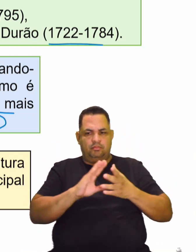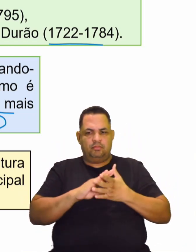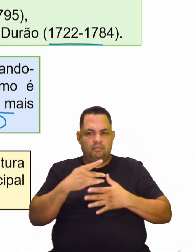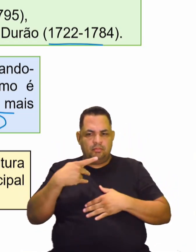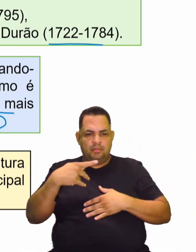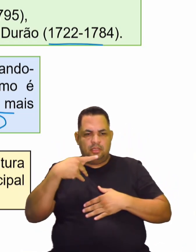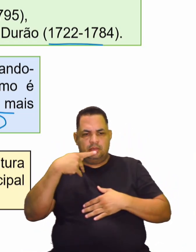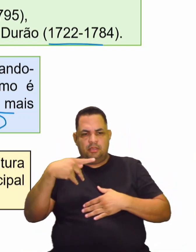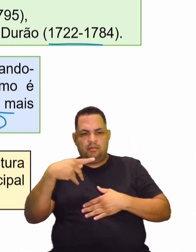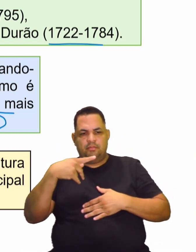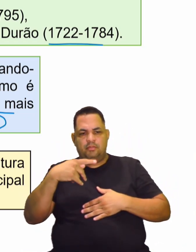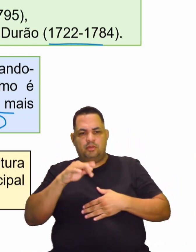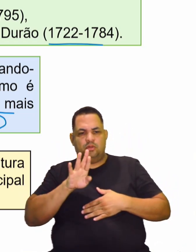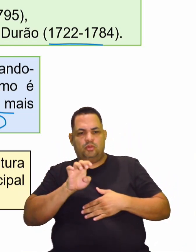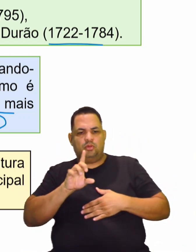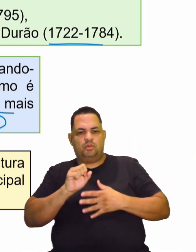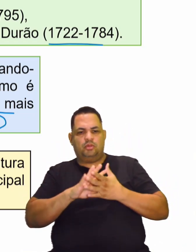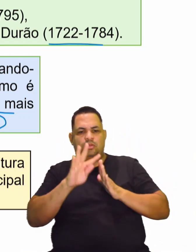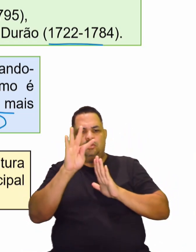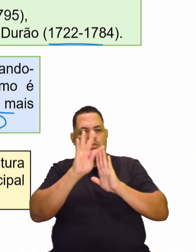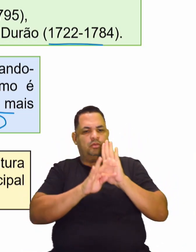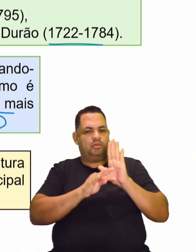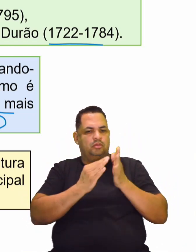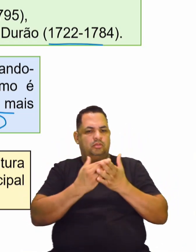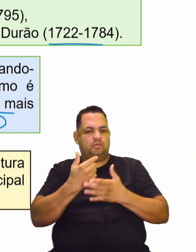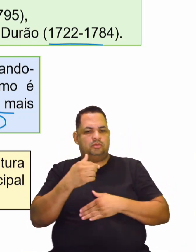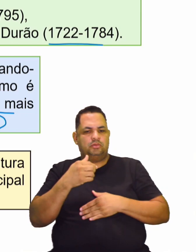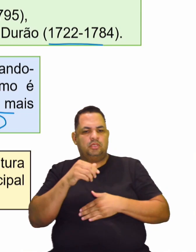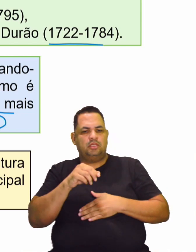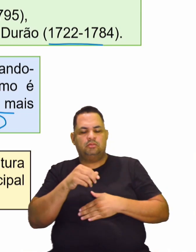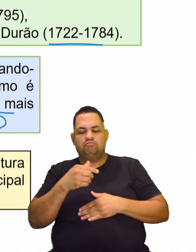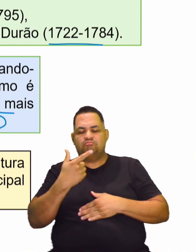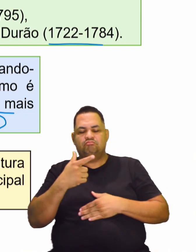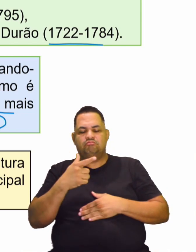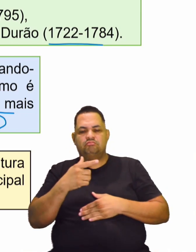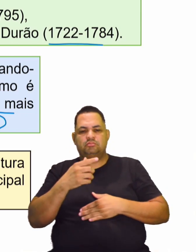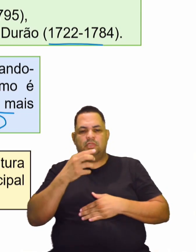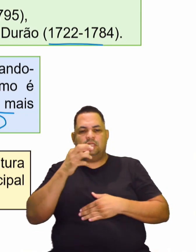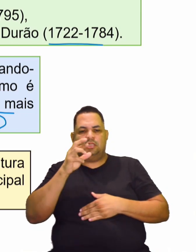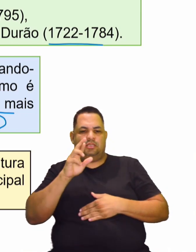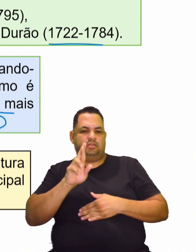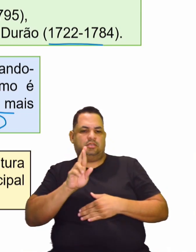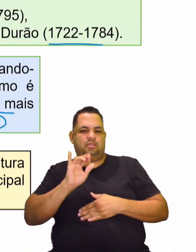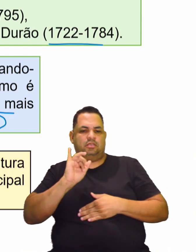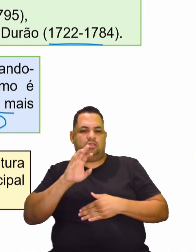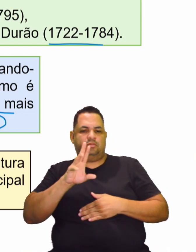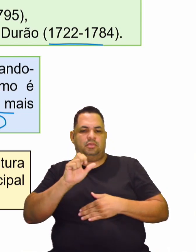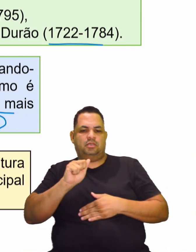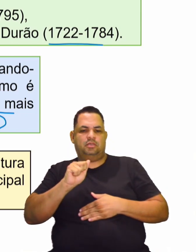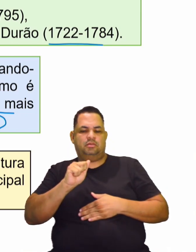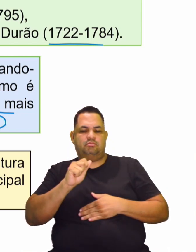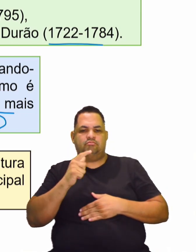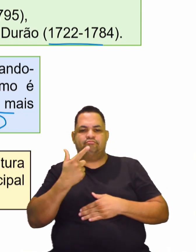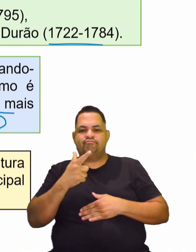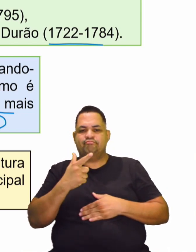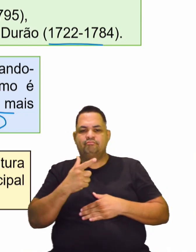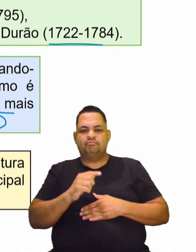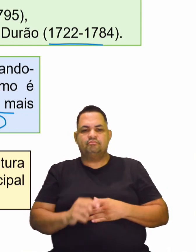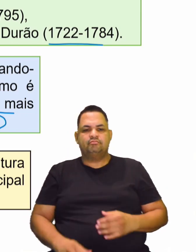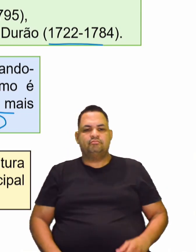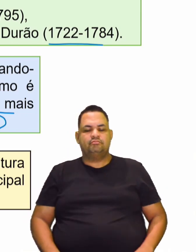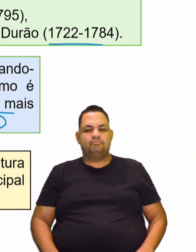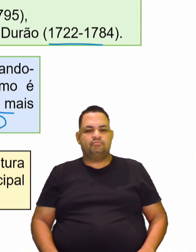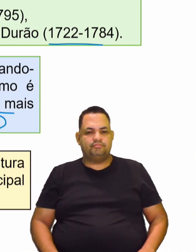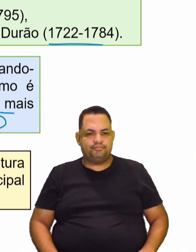vocês, certo? É o texto sem rima, é essa palavra que eu não estava lembrando. O verso tem rima. Lembra